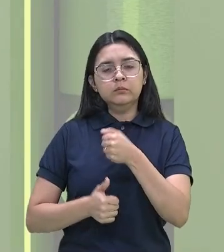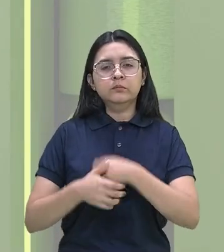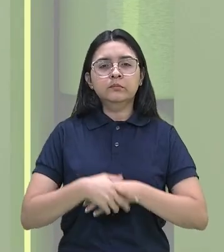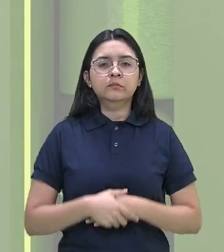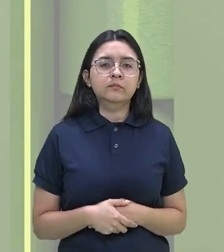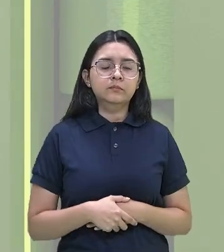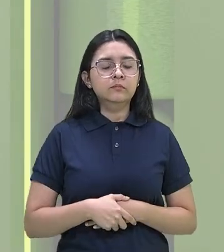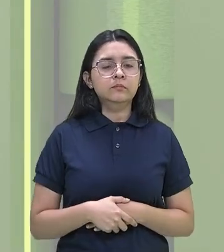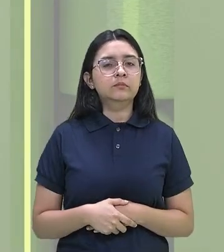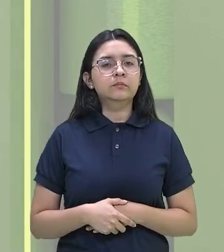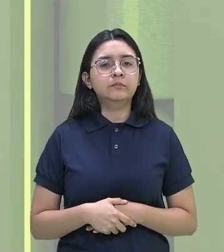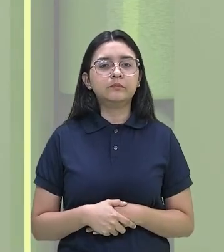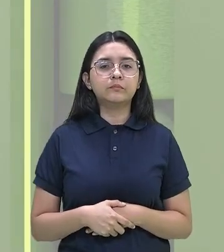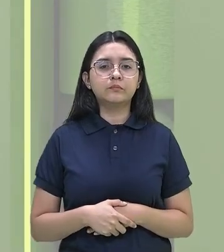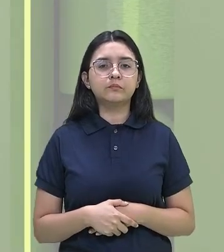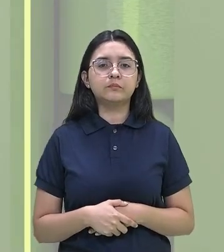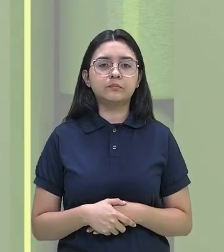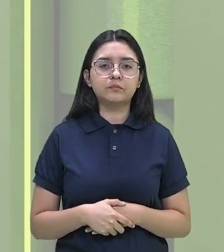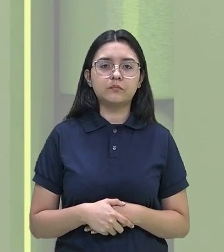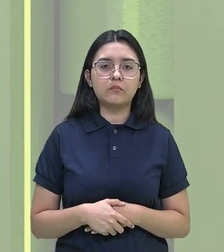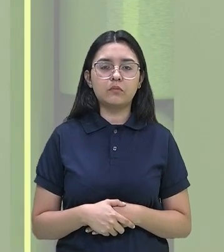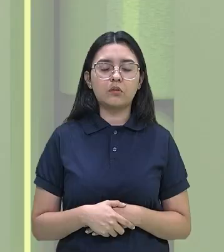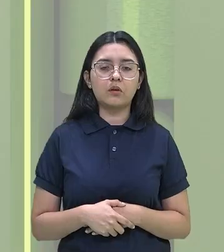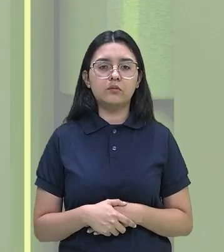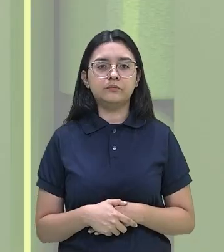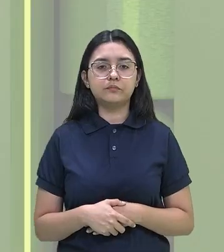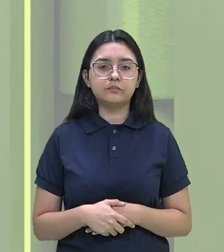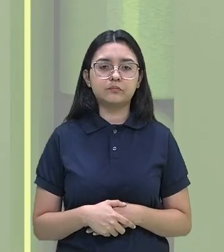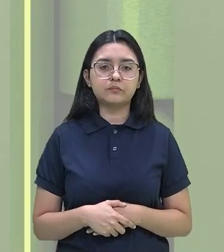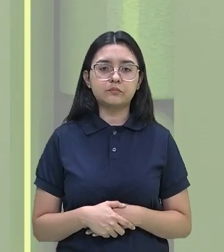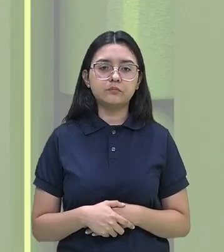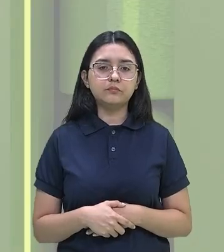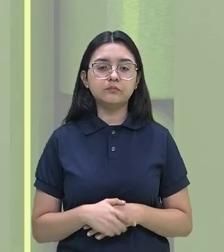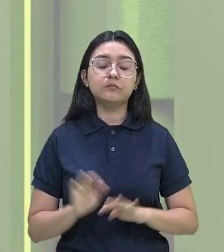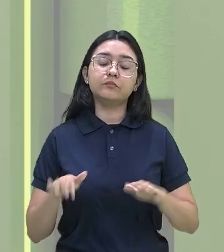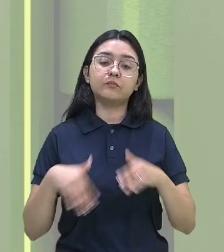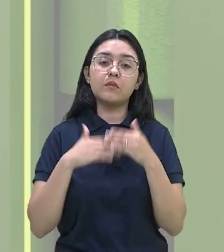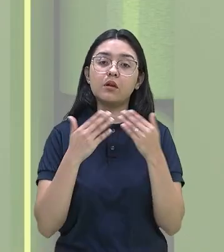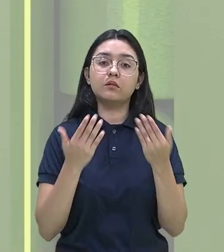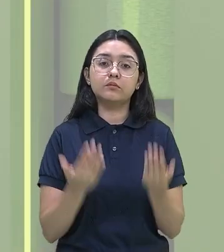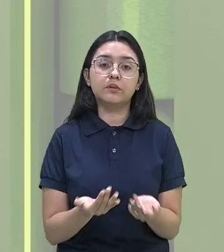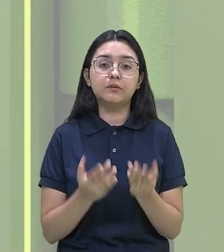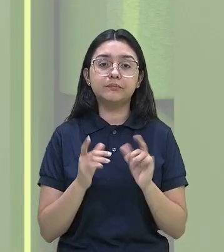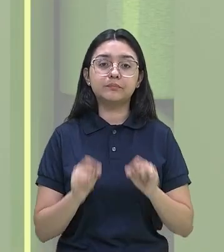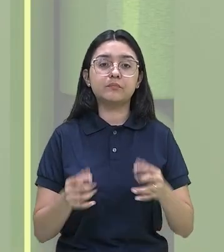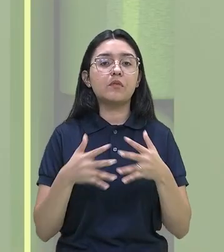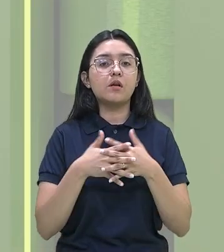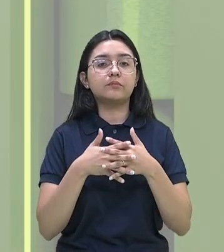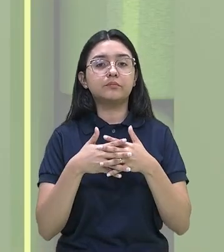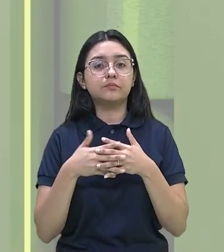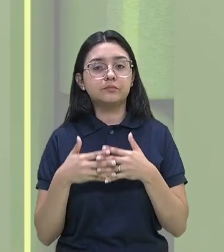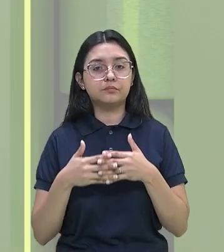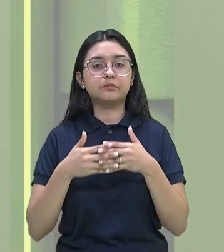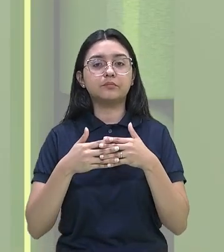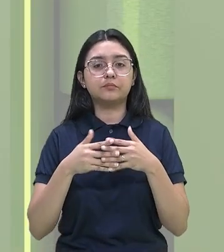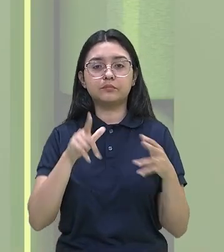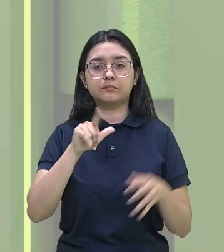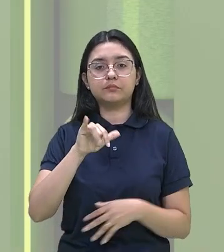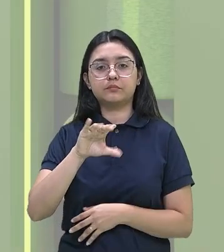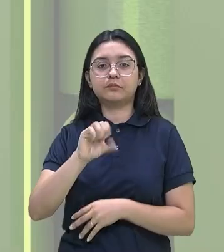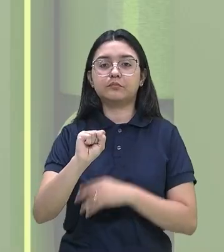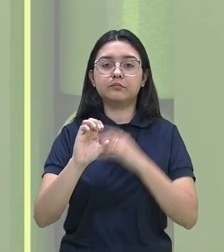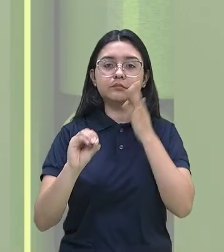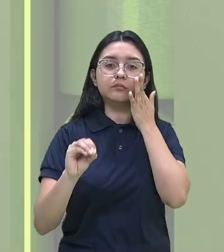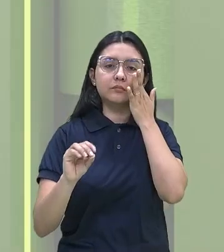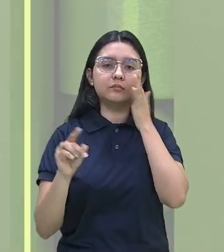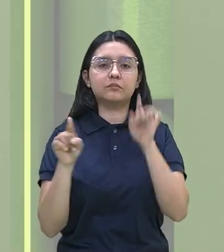ele ser eliminado ali pelo reto, né, e o ânus. Então, o tecido muscular liso também